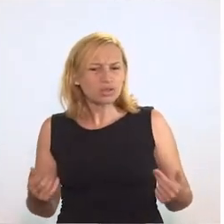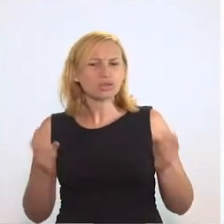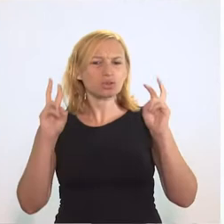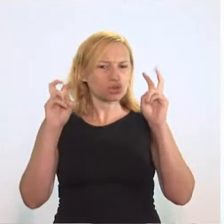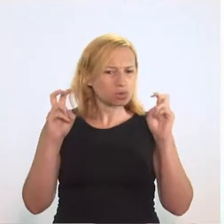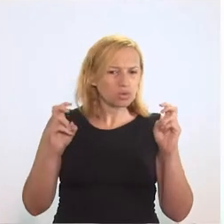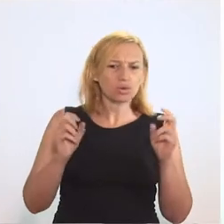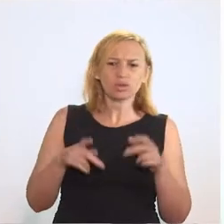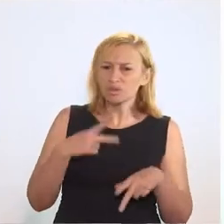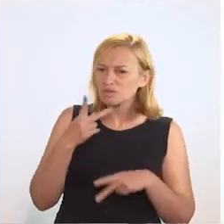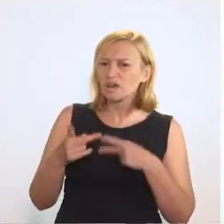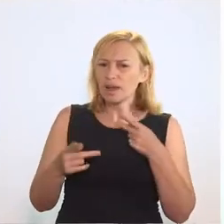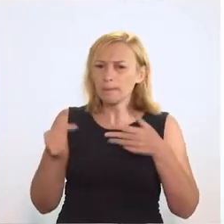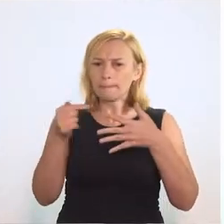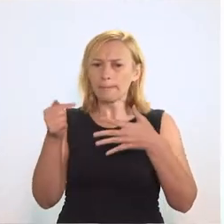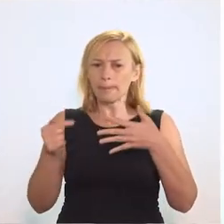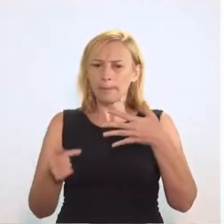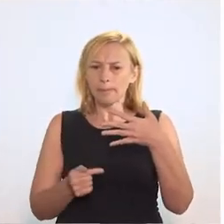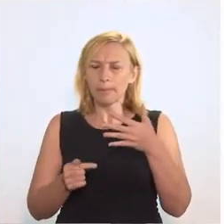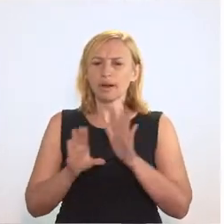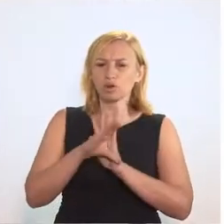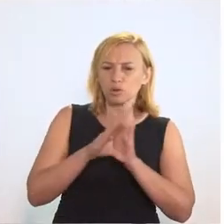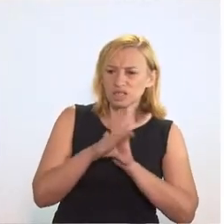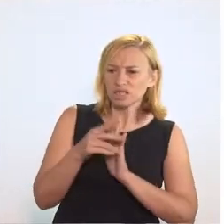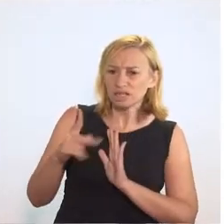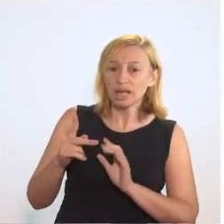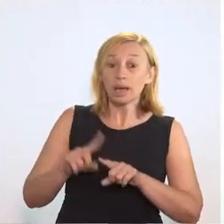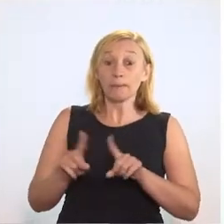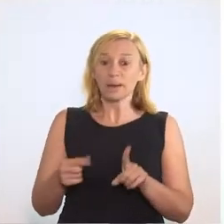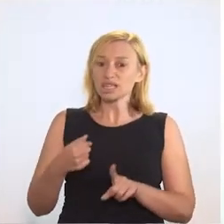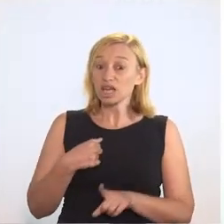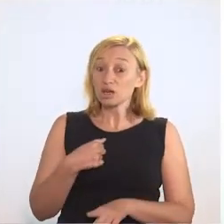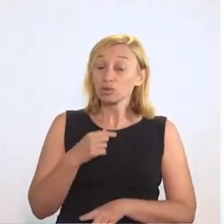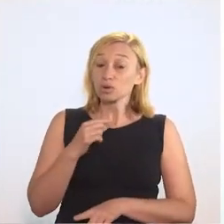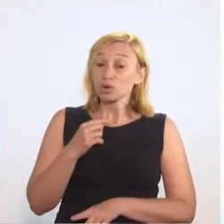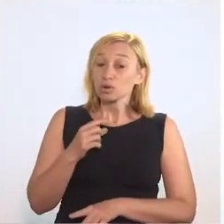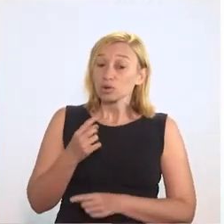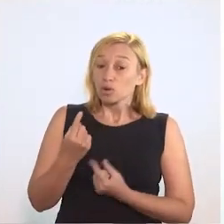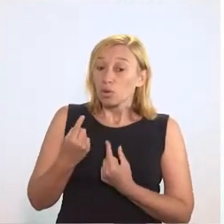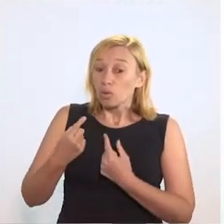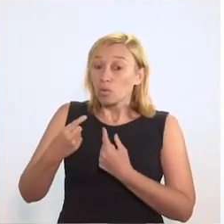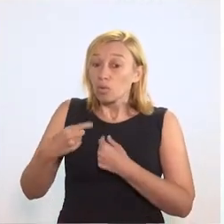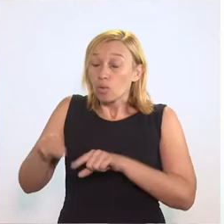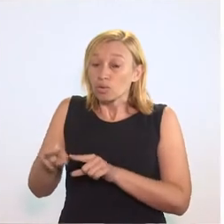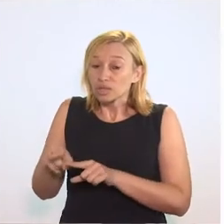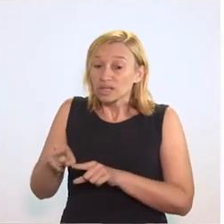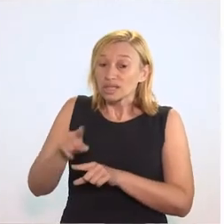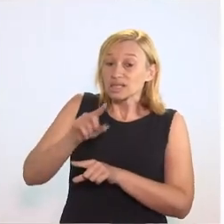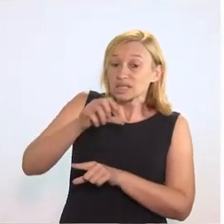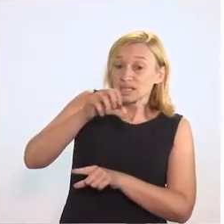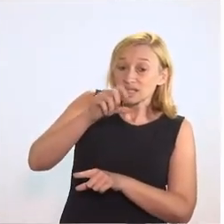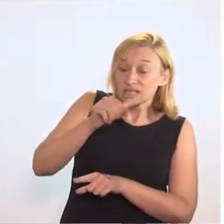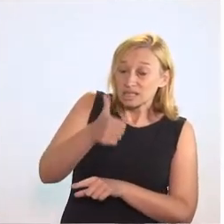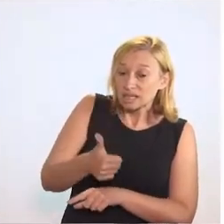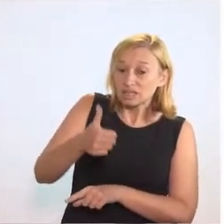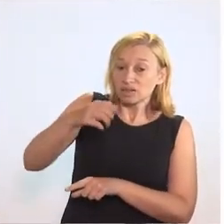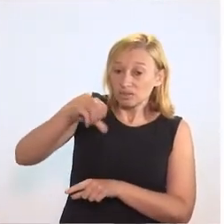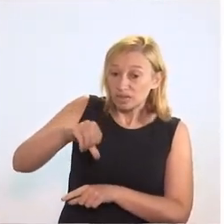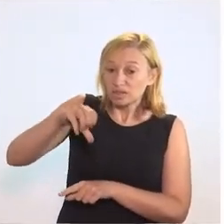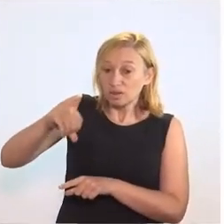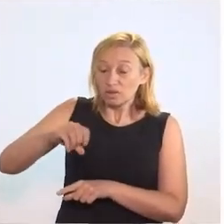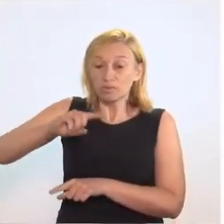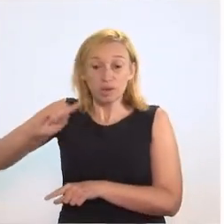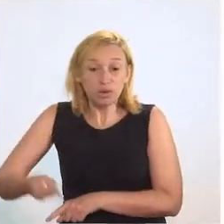gente pondera e politiza todos os conceitos que vêm ao redor dele, mas eu sou uma contra 199 milhões e